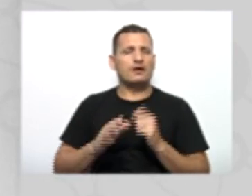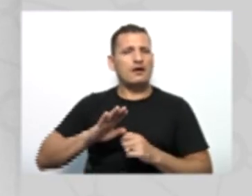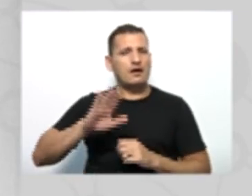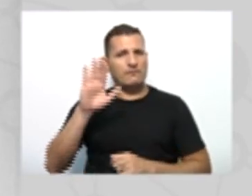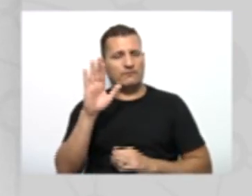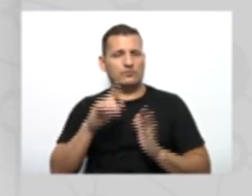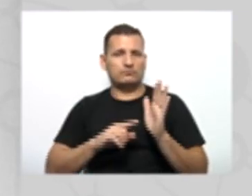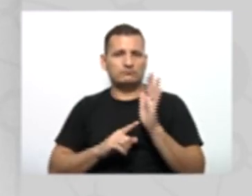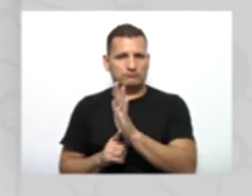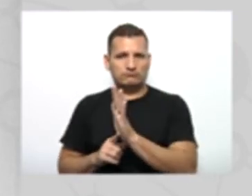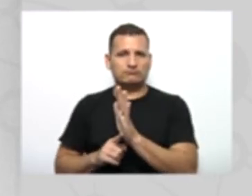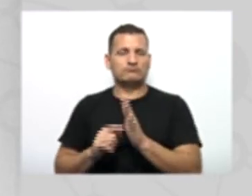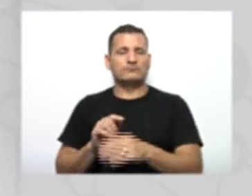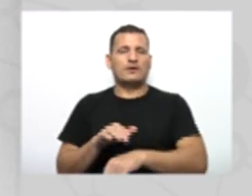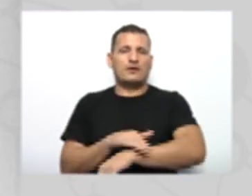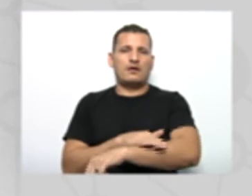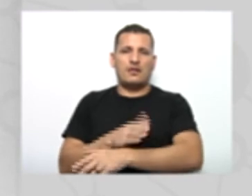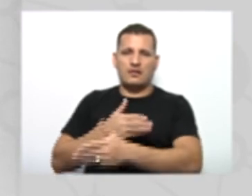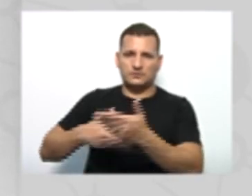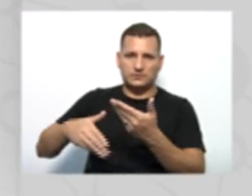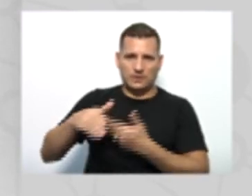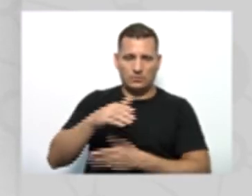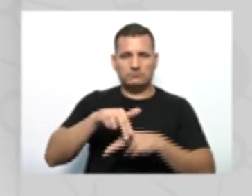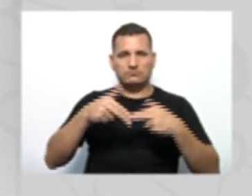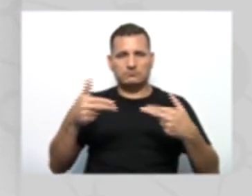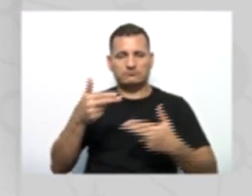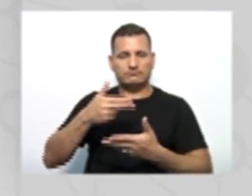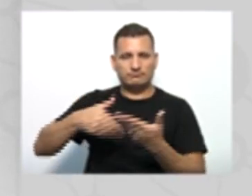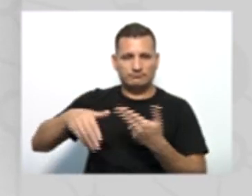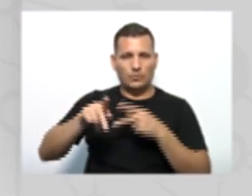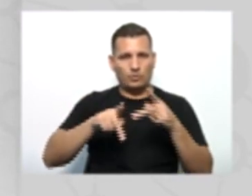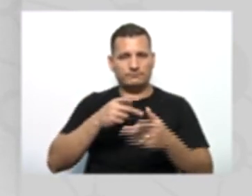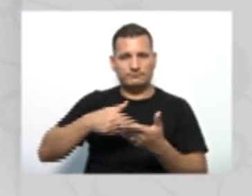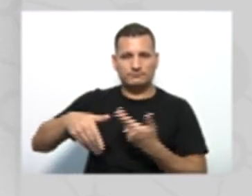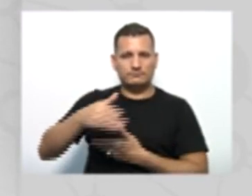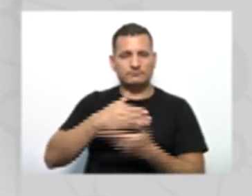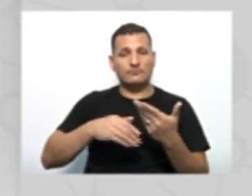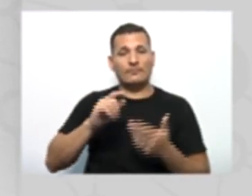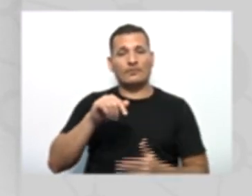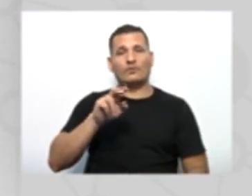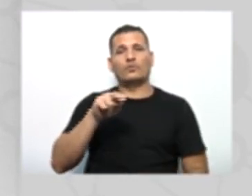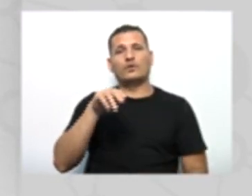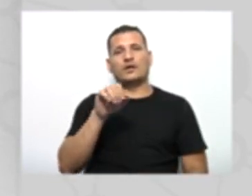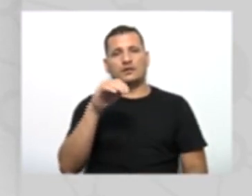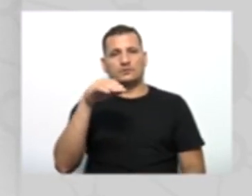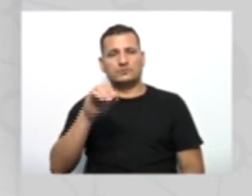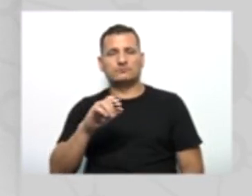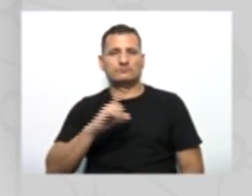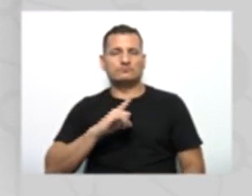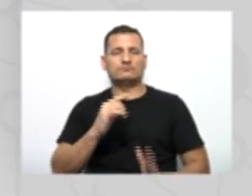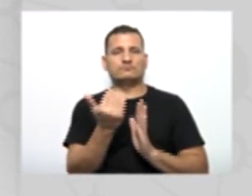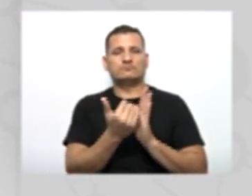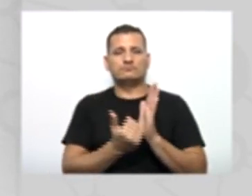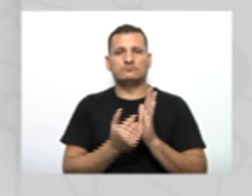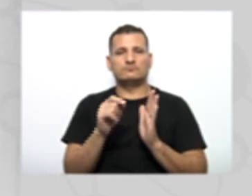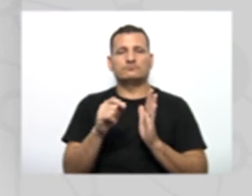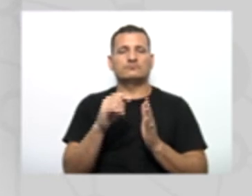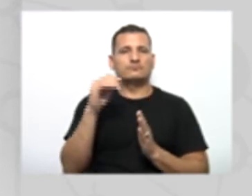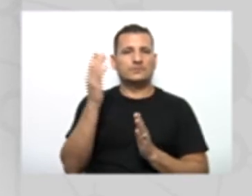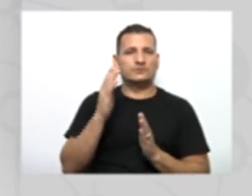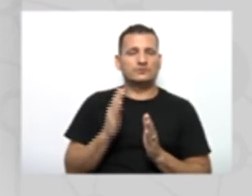né? Então foi um projeto que trouxe um resultado positivo e vocês, alunos, professores presenciais, toda a